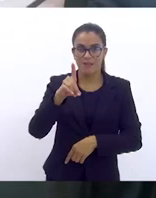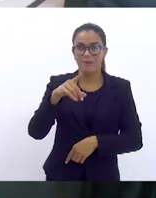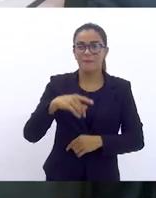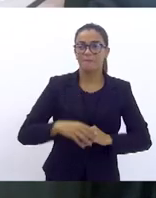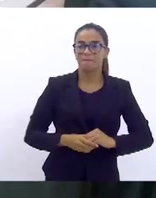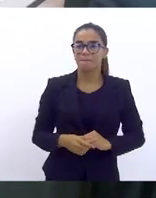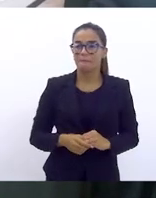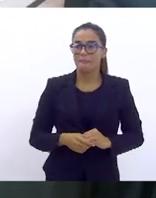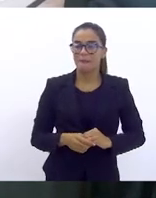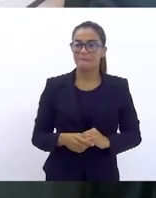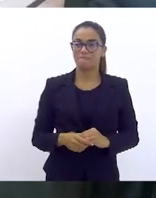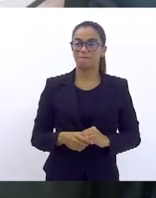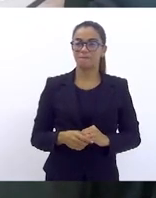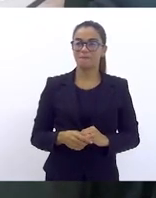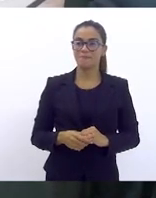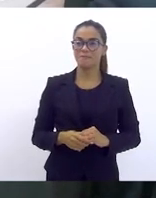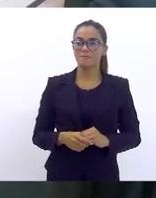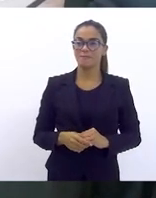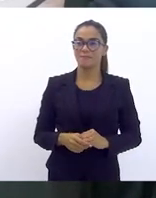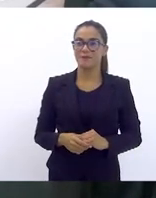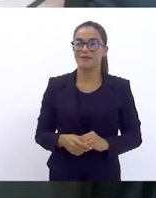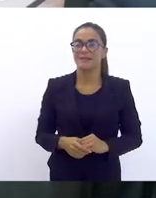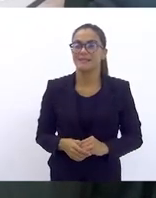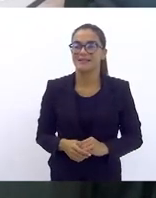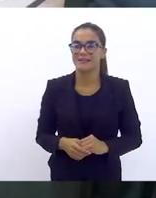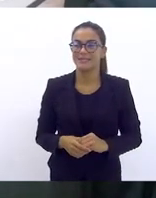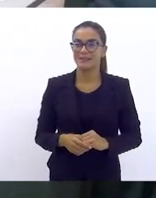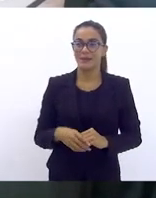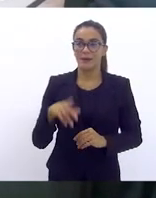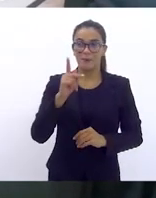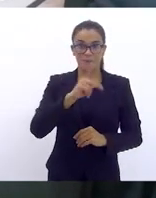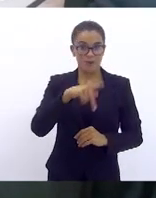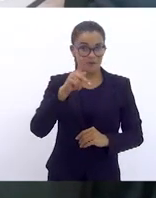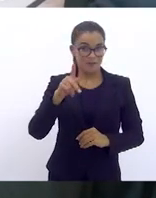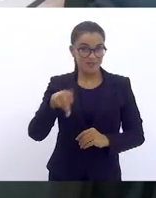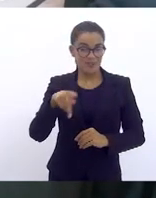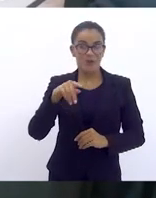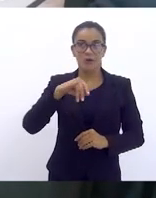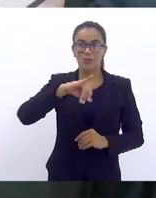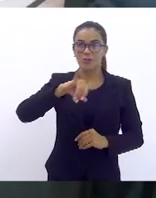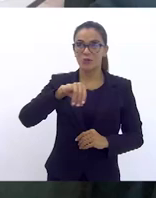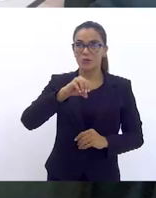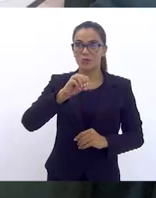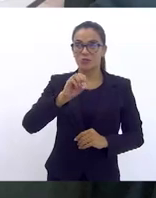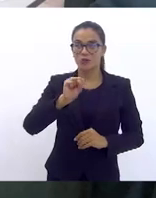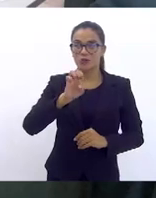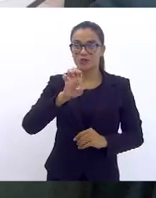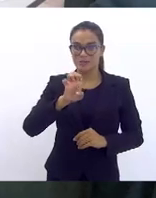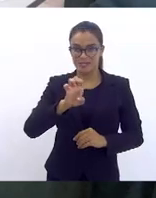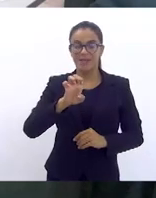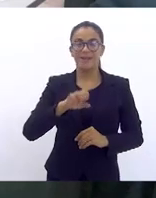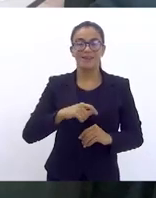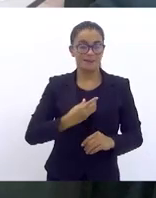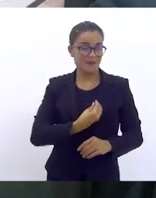eu acabei de forma independente Professor José marque teve aqui me cumprimentando